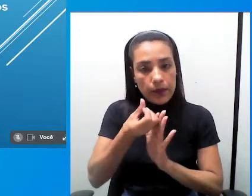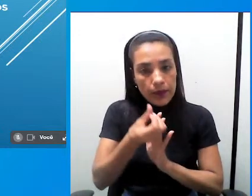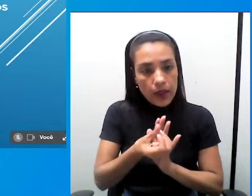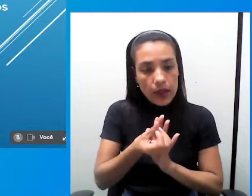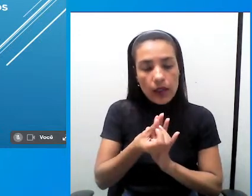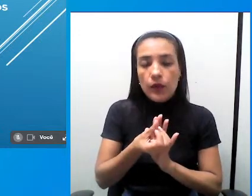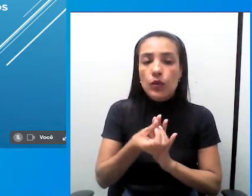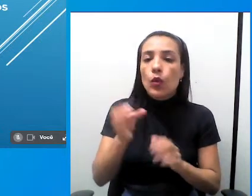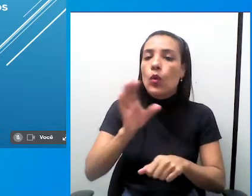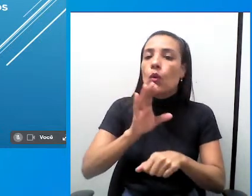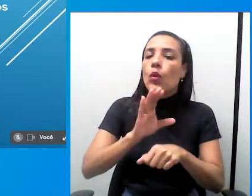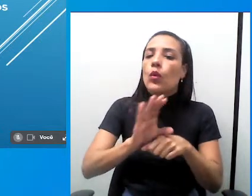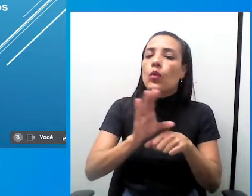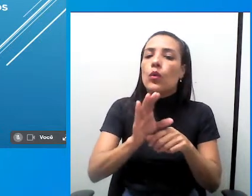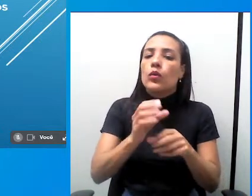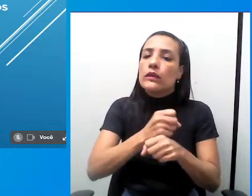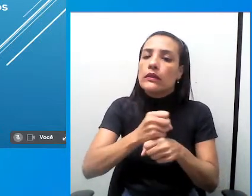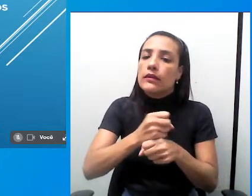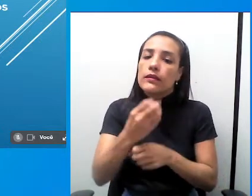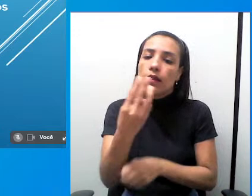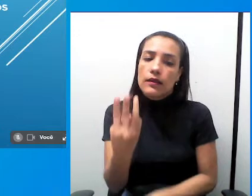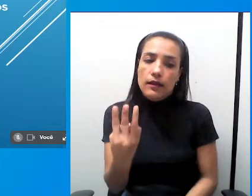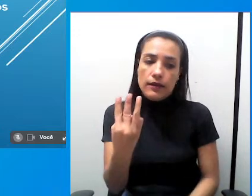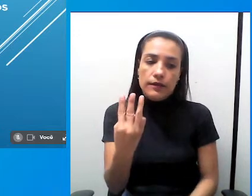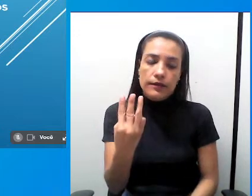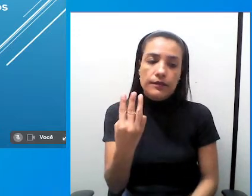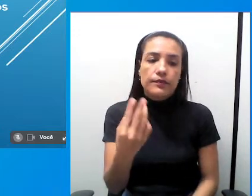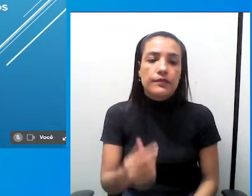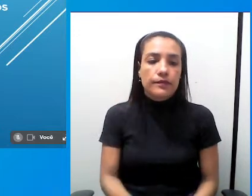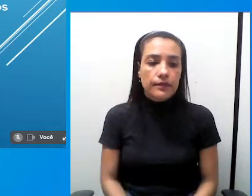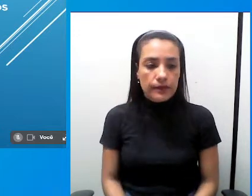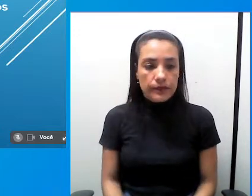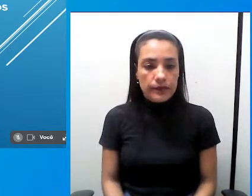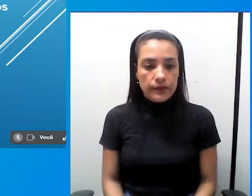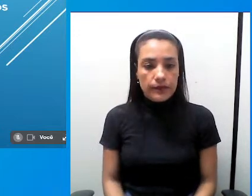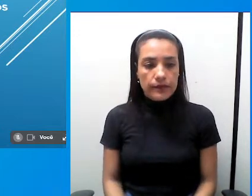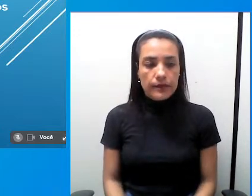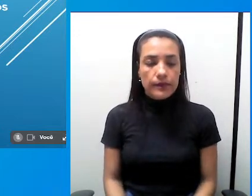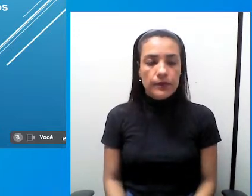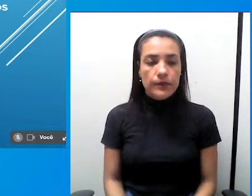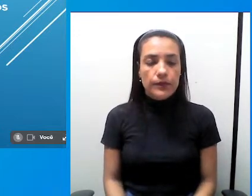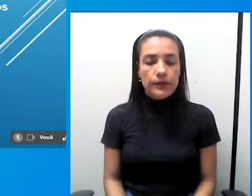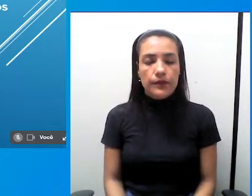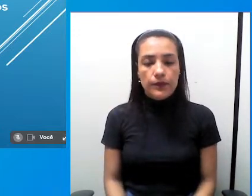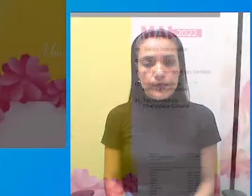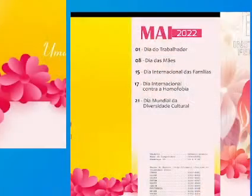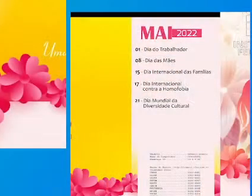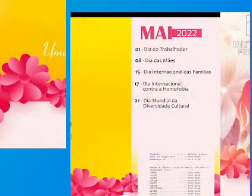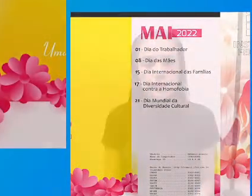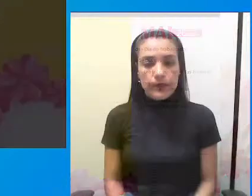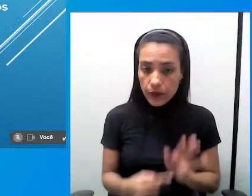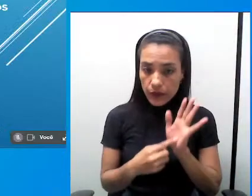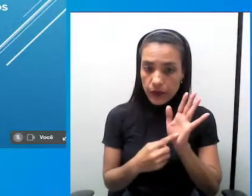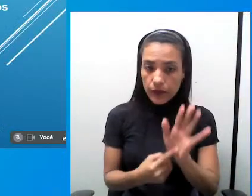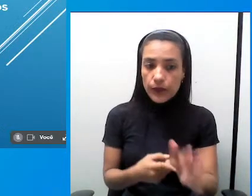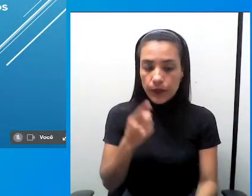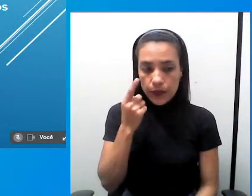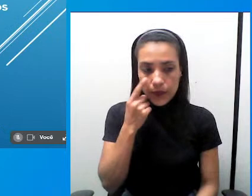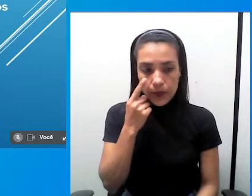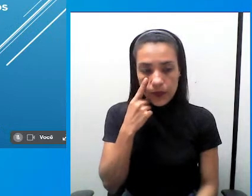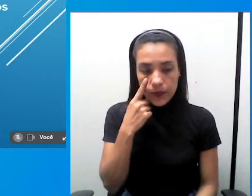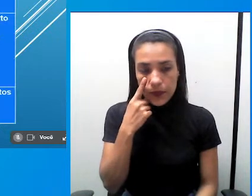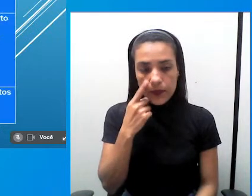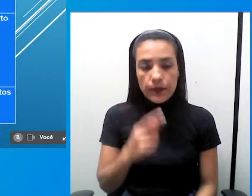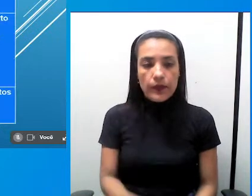duração, 2.603 horas. Né? Então, nós fizemos ali 4 CEs, como eu vou mostrar para vocês